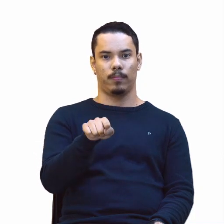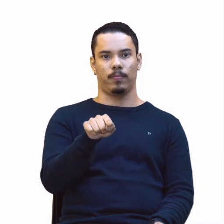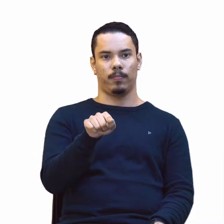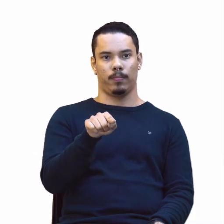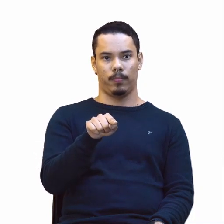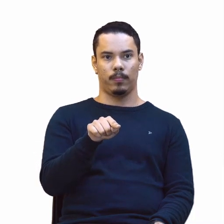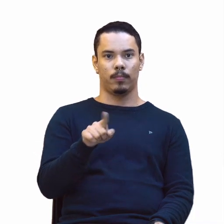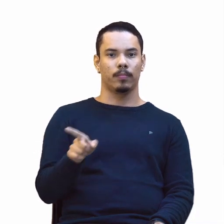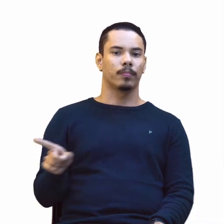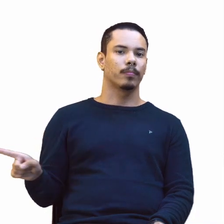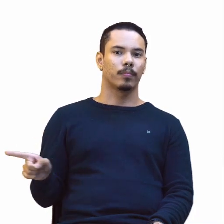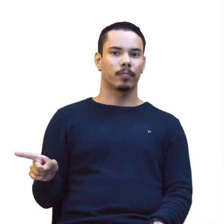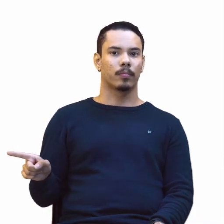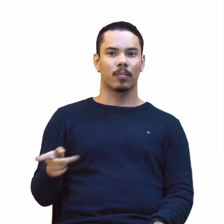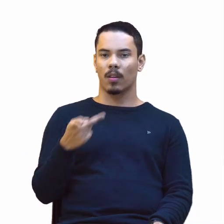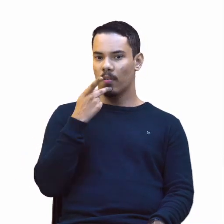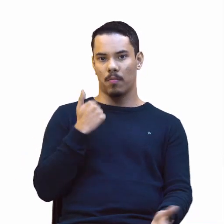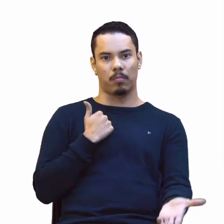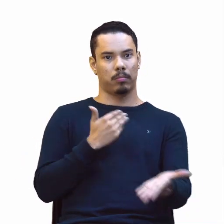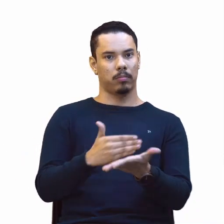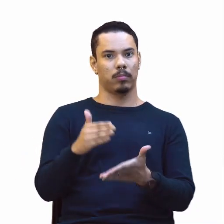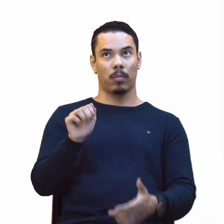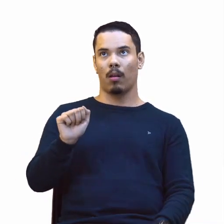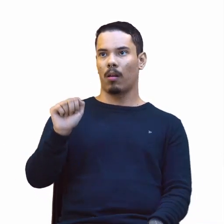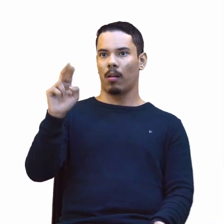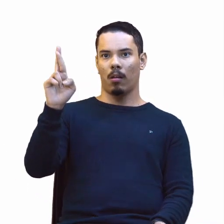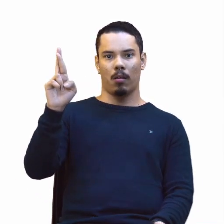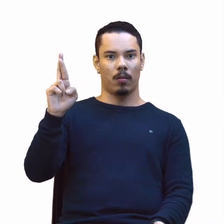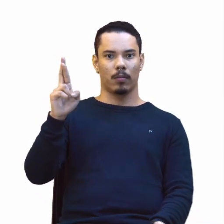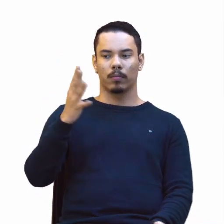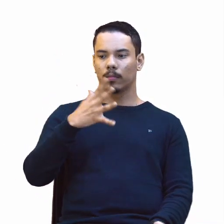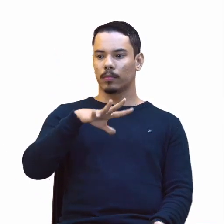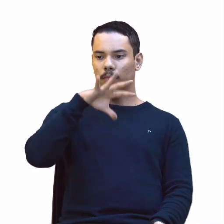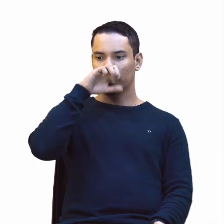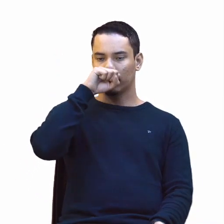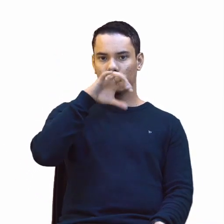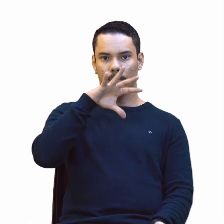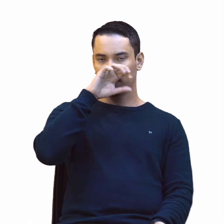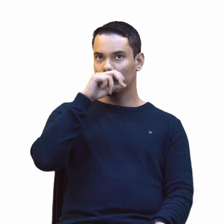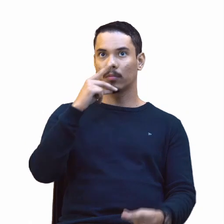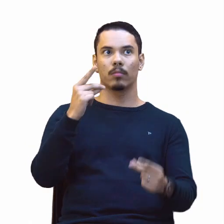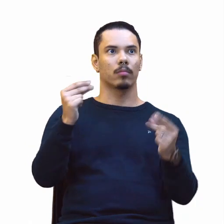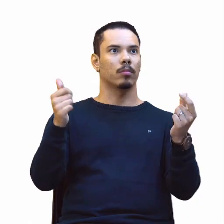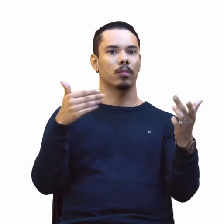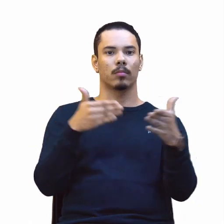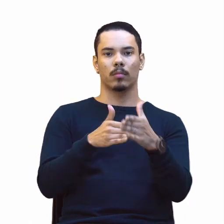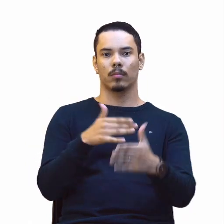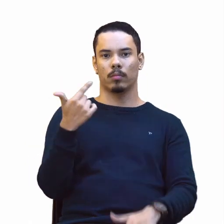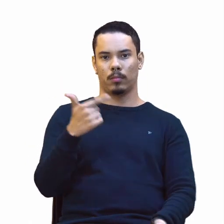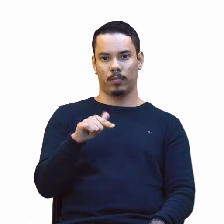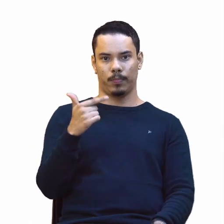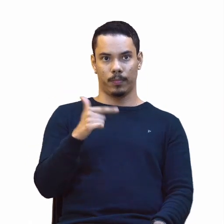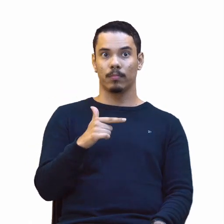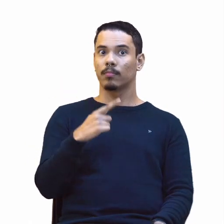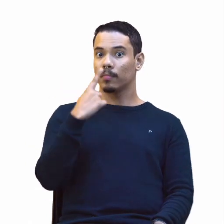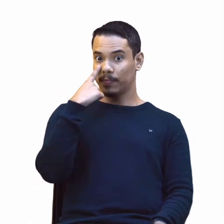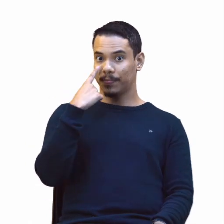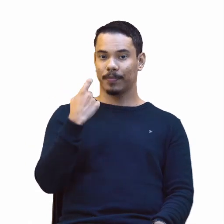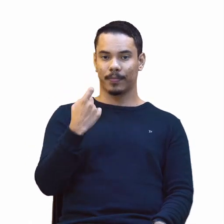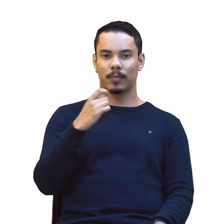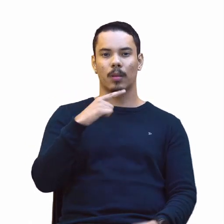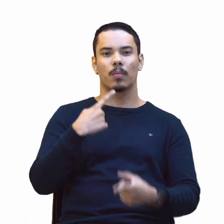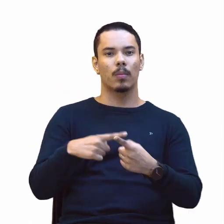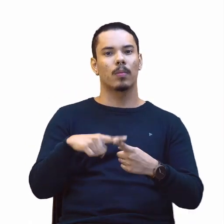E o Anaxímenes disse que o princípio é o A, que é aqui infinito, né? Veja que interessante, né? Cada um vai